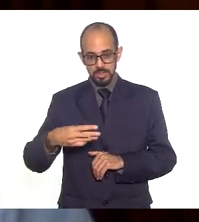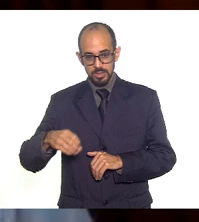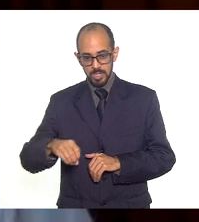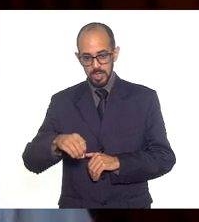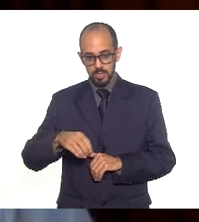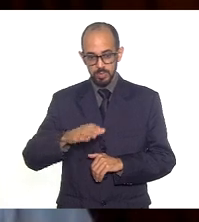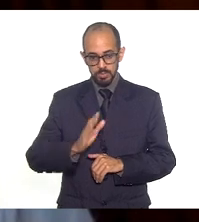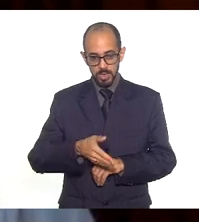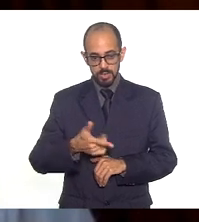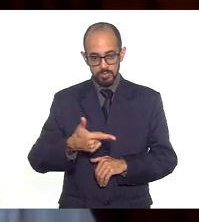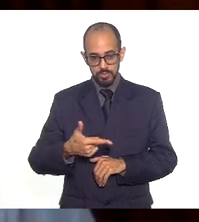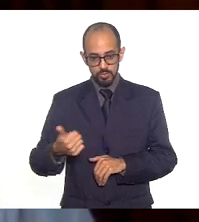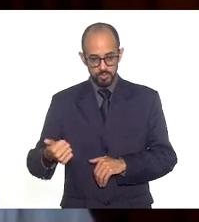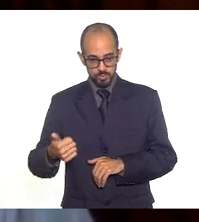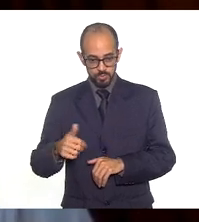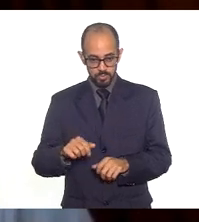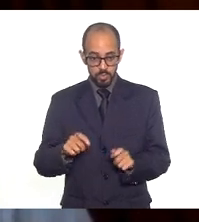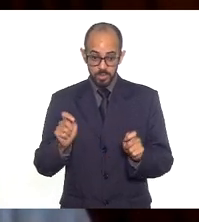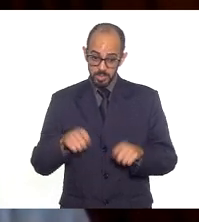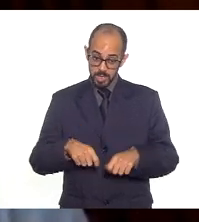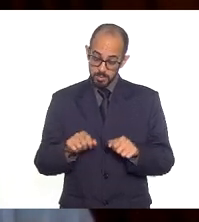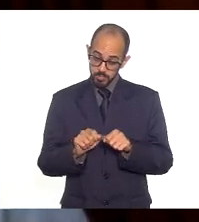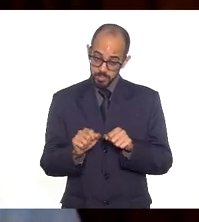que nós podemos...